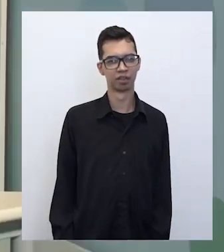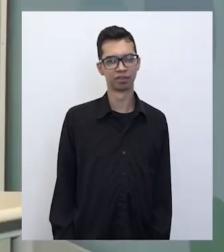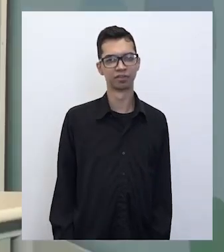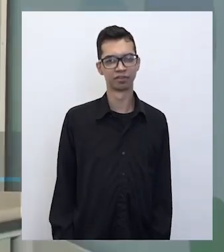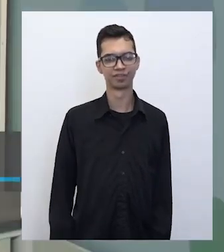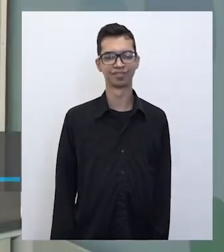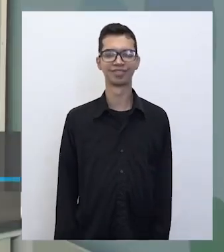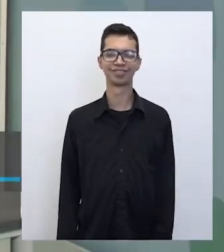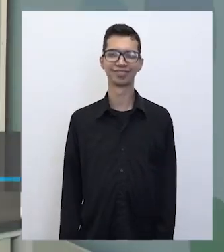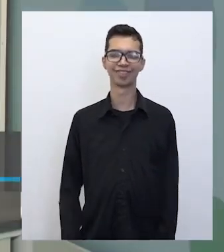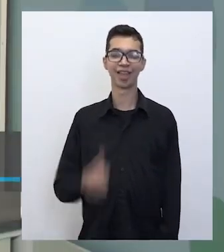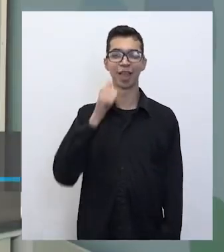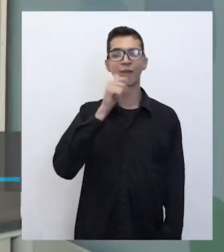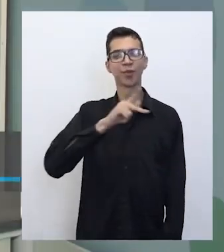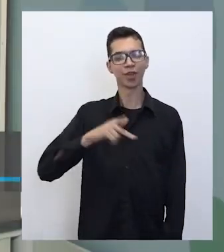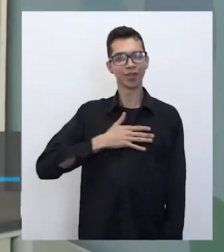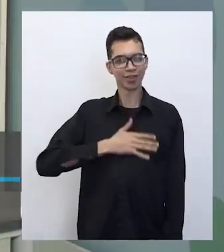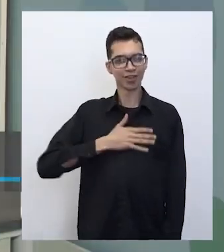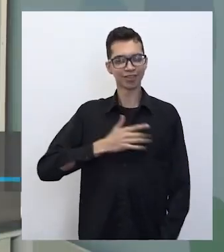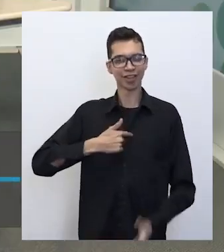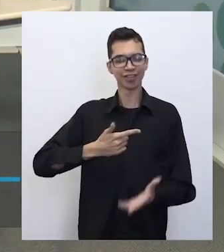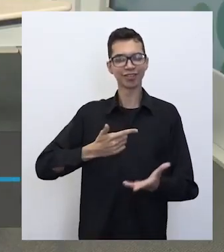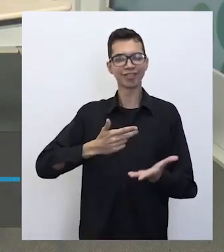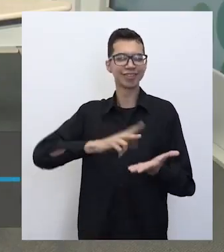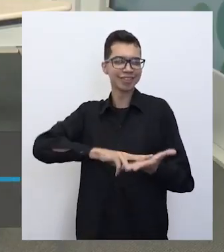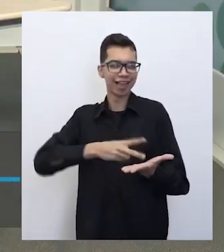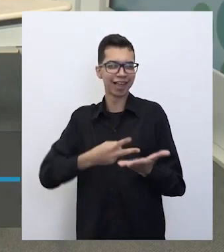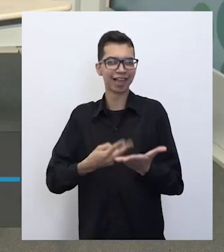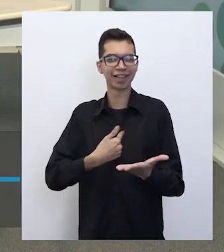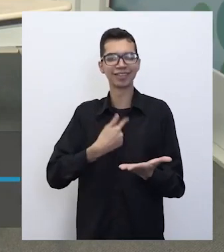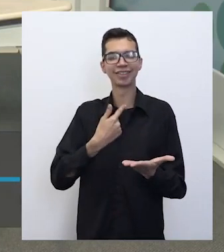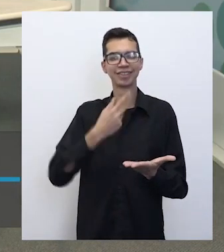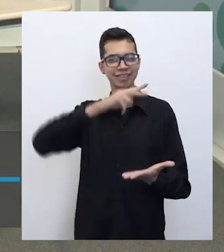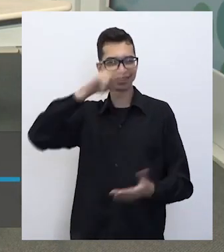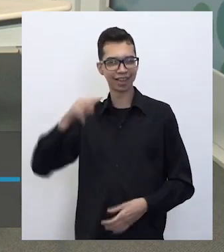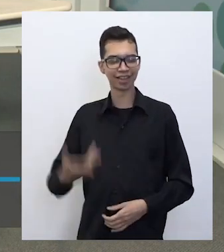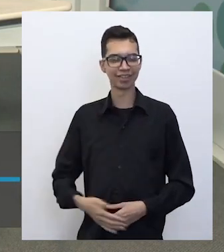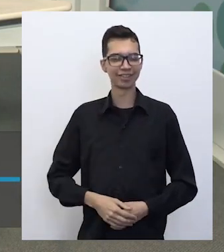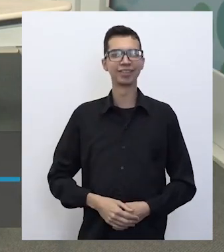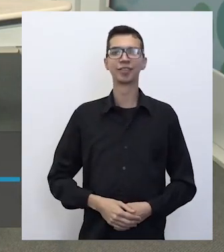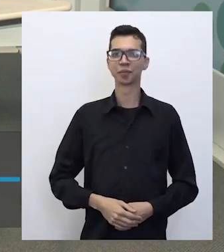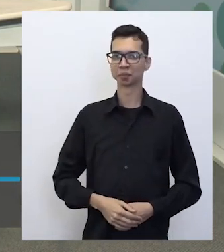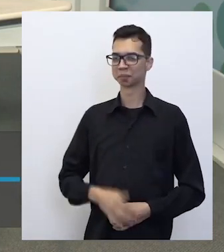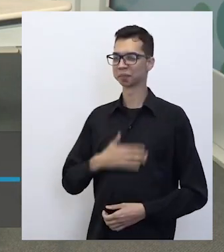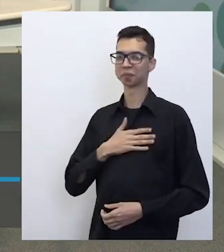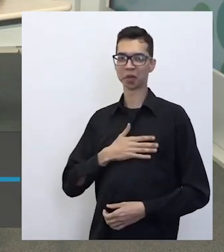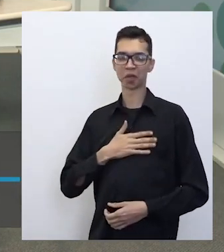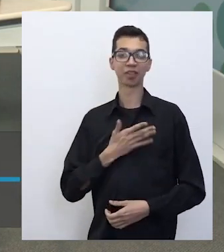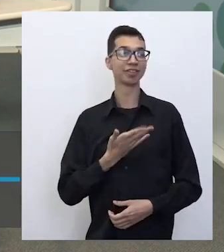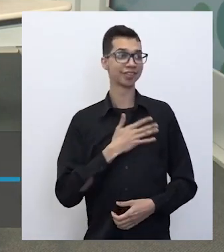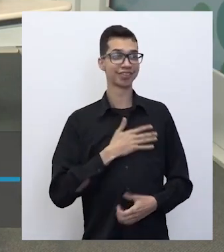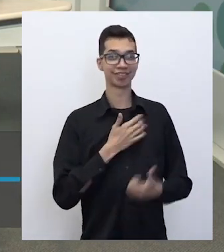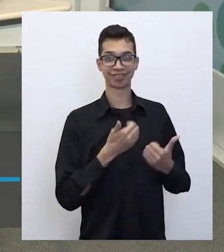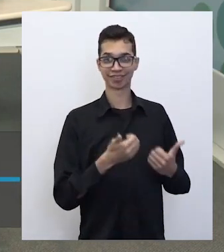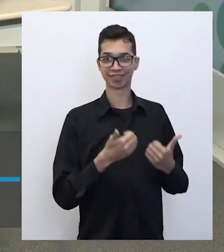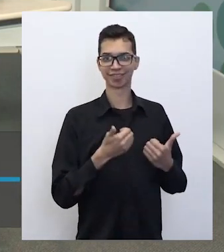gostou da minha interpretação? Estou tentando você caprichou, aqui, né? Estou tentando caprichar. Na aula primeira série, sem trabalhar esse aí daí, não tem graça. Verdade. Né? Vamos